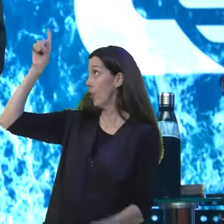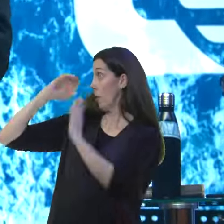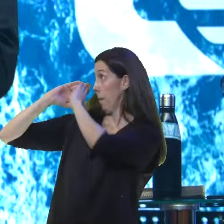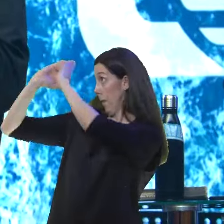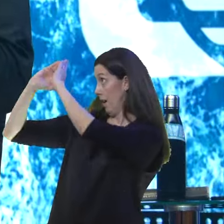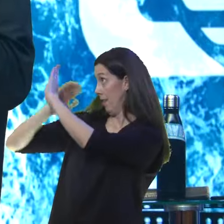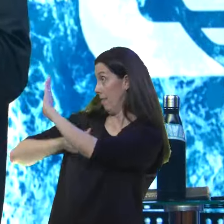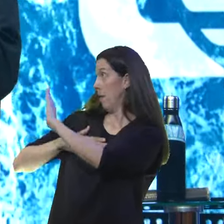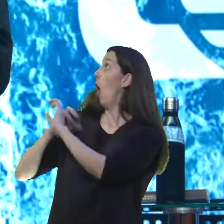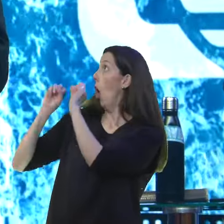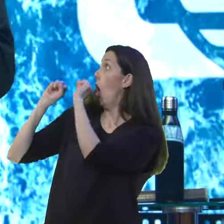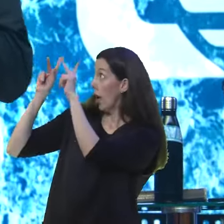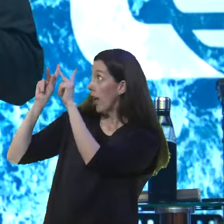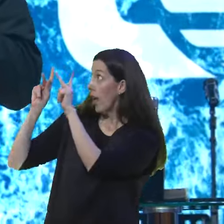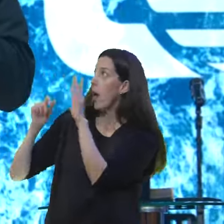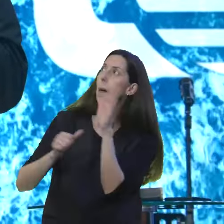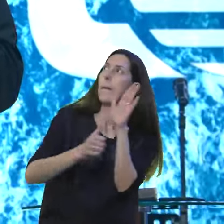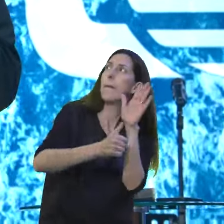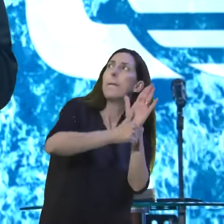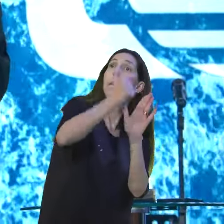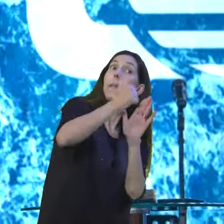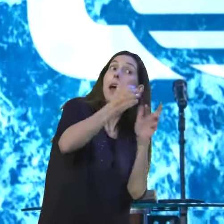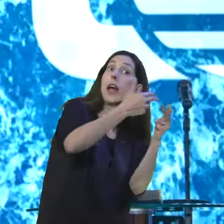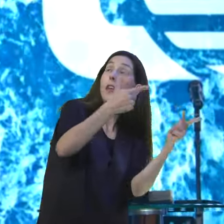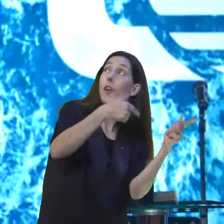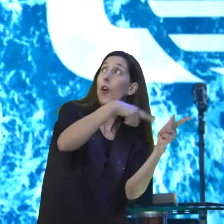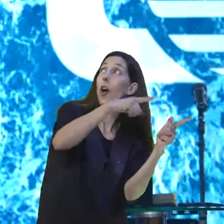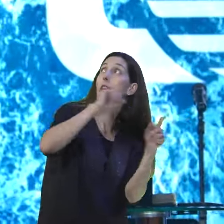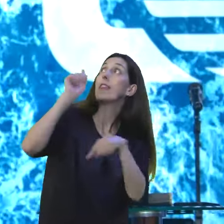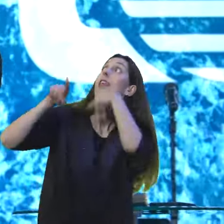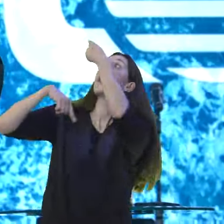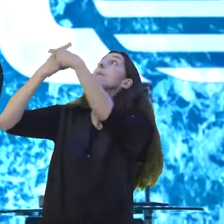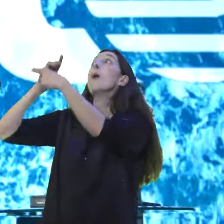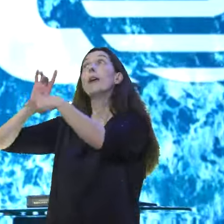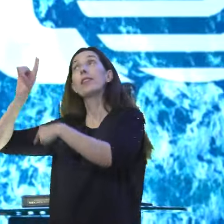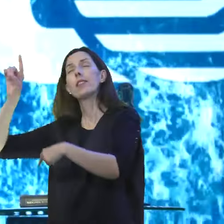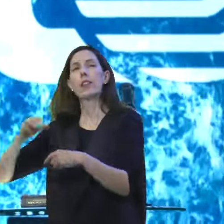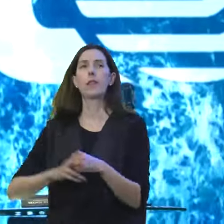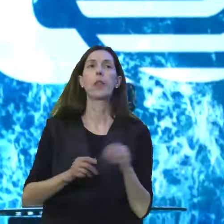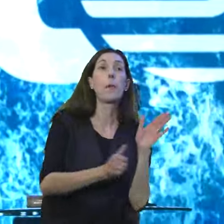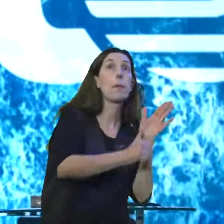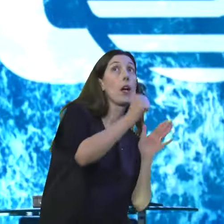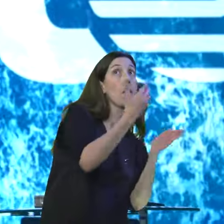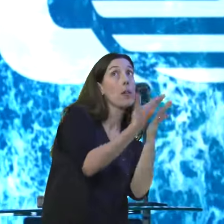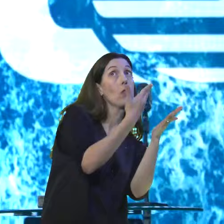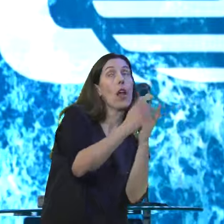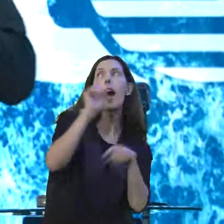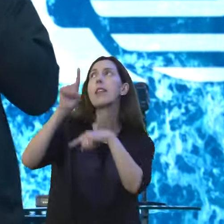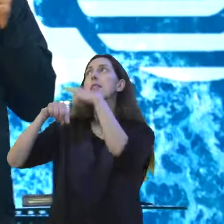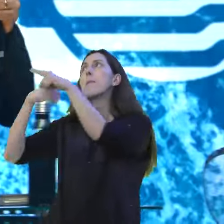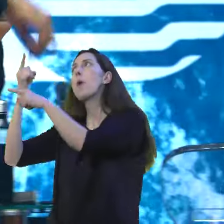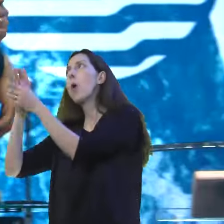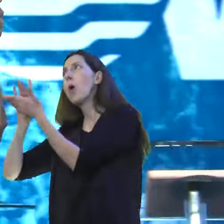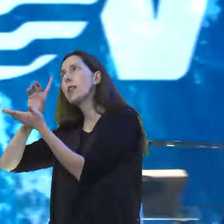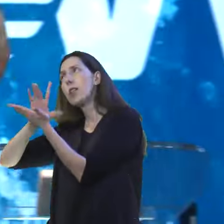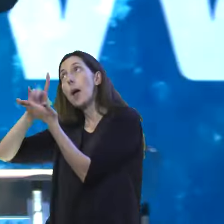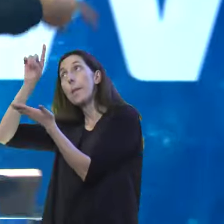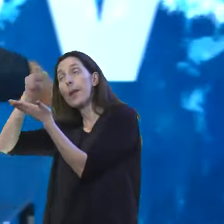eu falo, ok, primeiro eu vou fazer tal coisa, depois, primeiro eu vou estudar, depois eu vou ler a Bíblia, primeiro eu